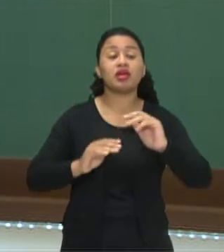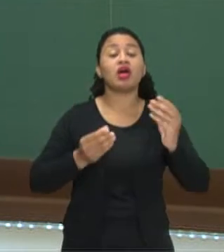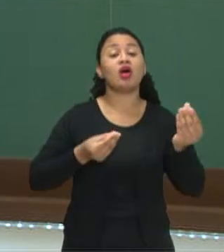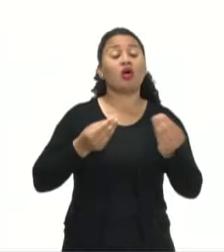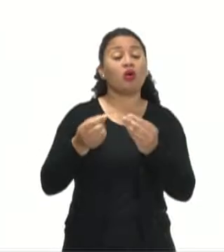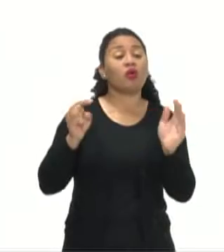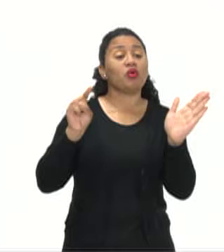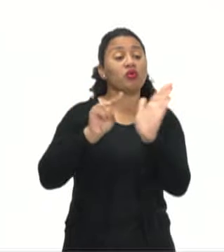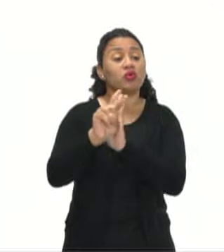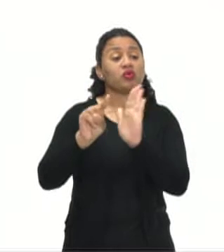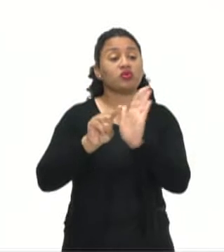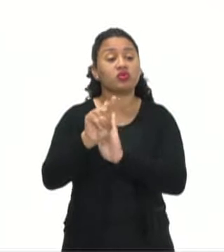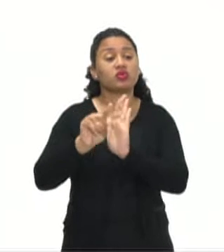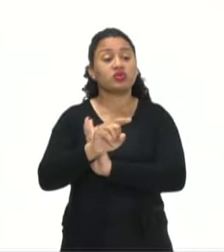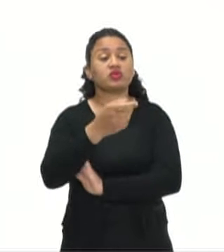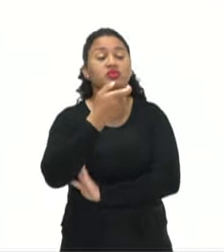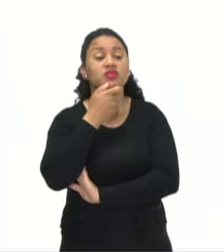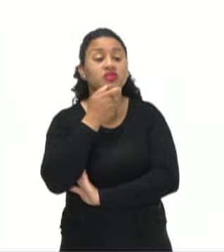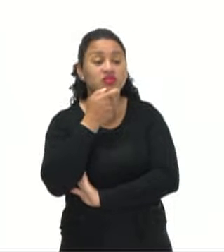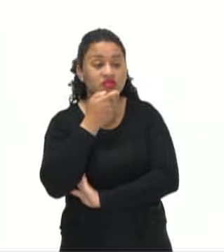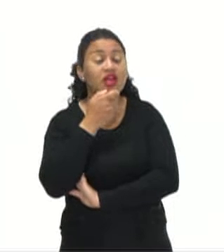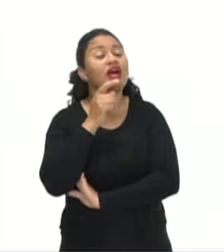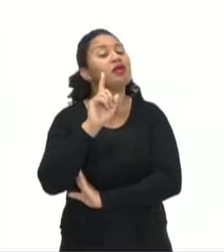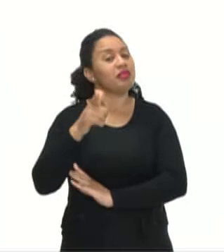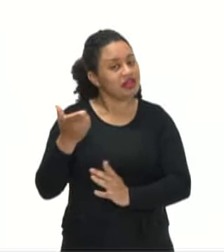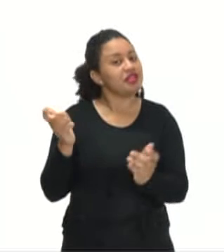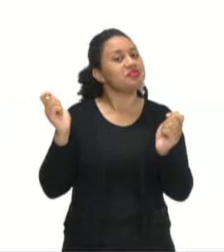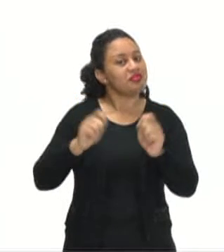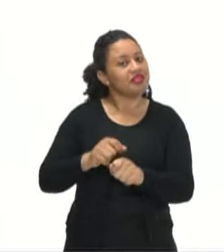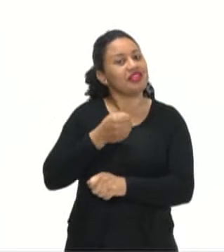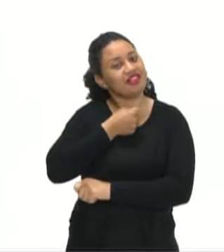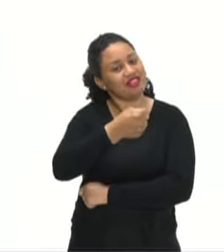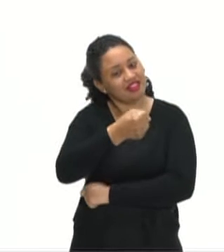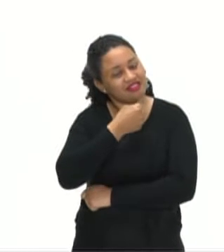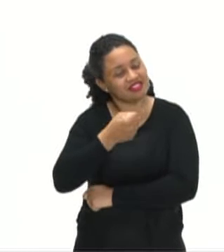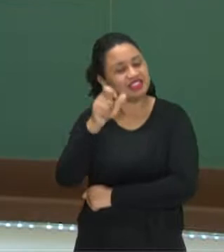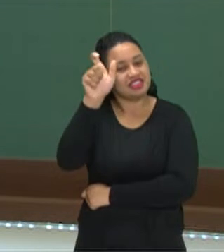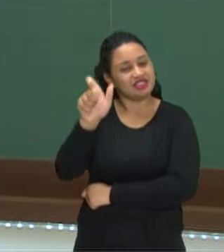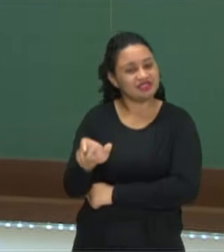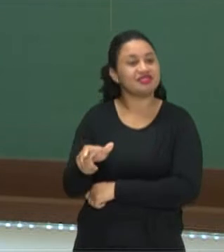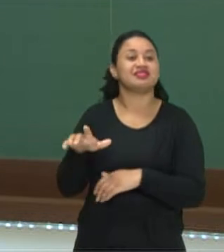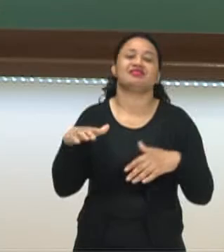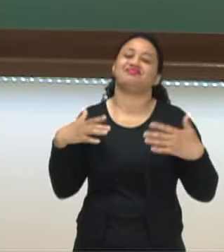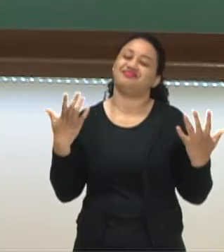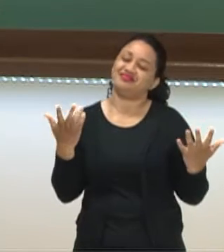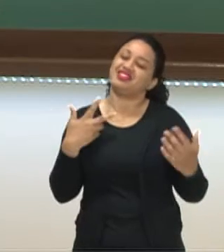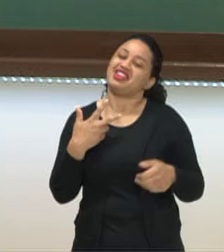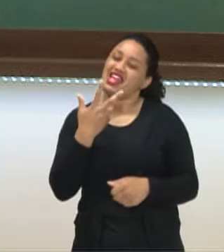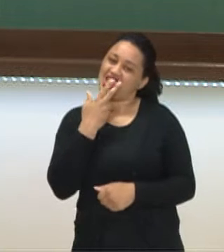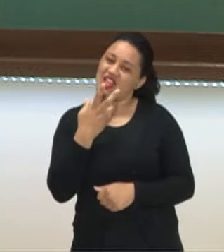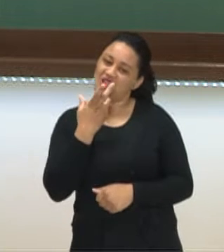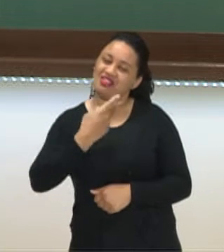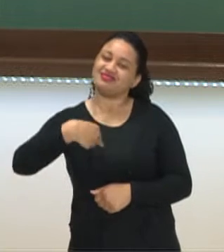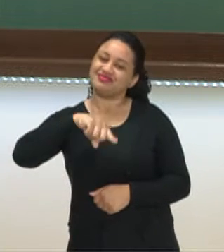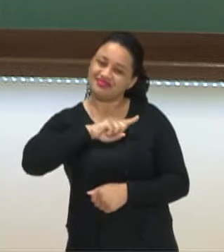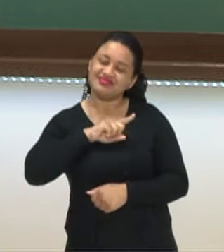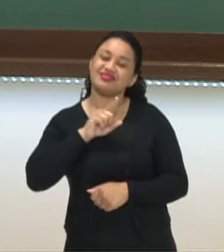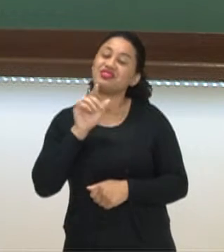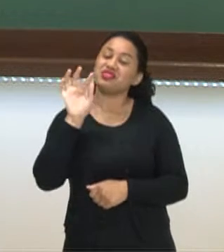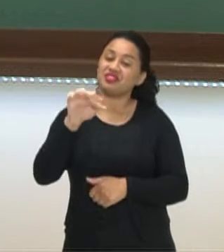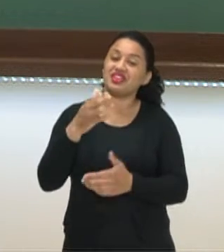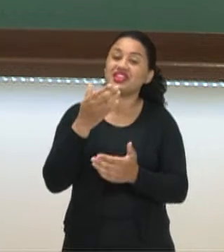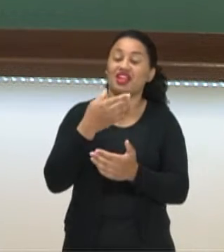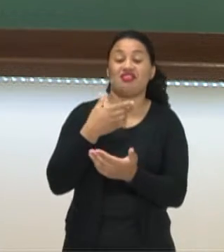praticar perguntas em inglês para entrevistar alguém. Então eu acho que a gente vai